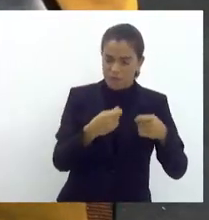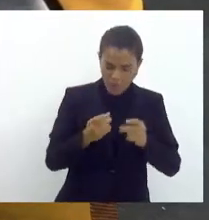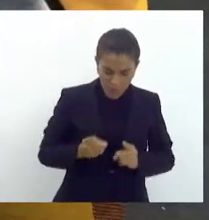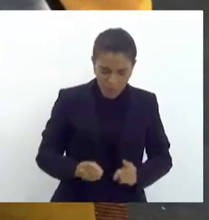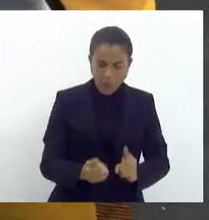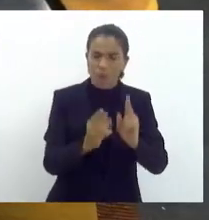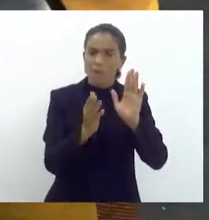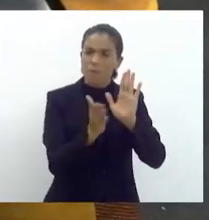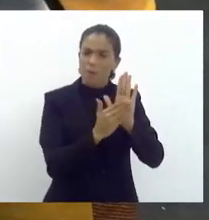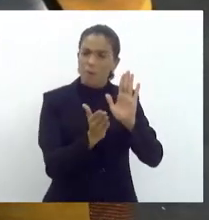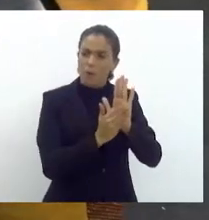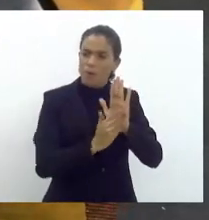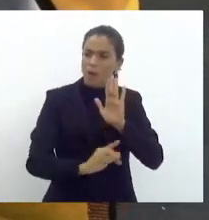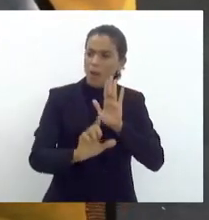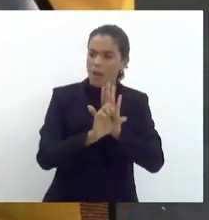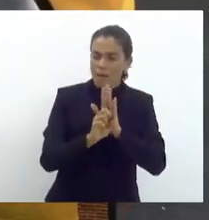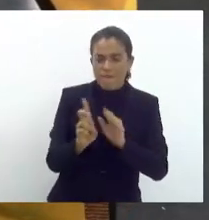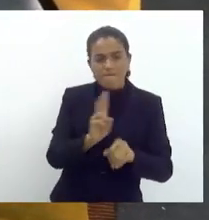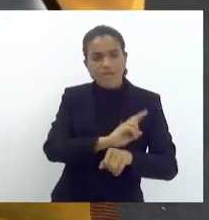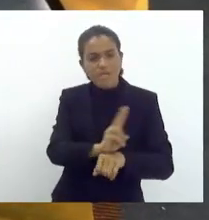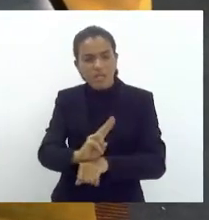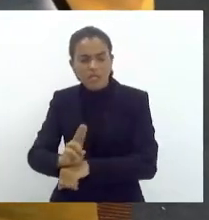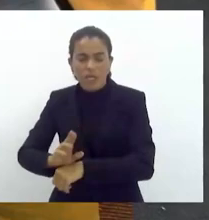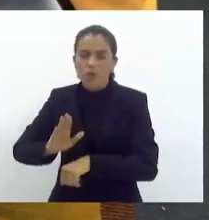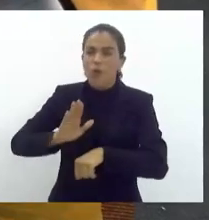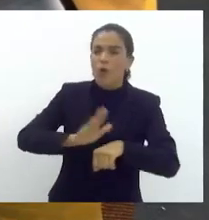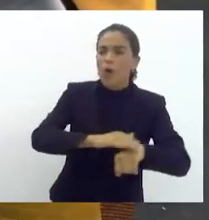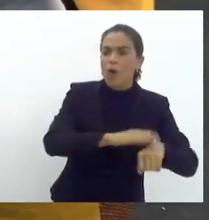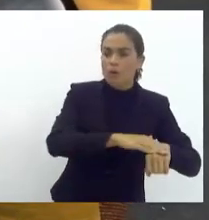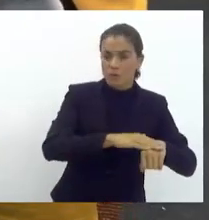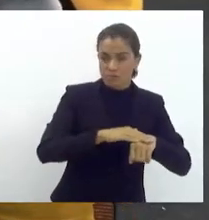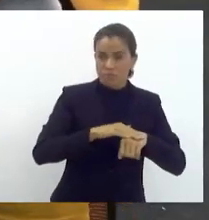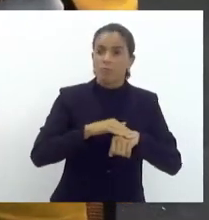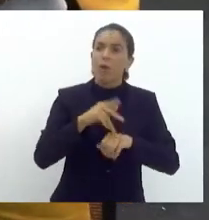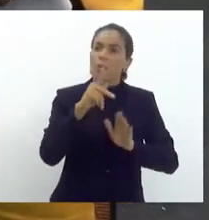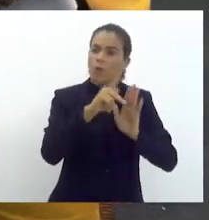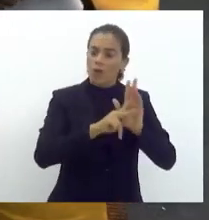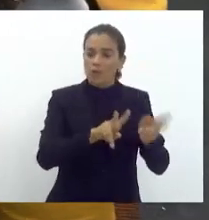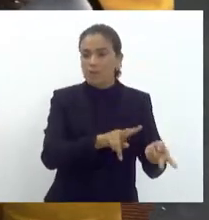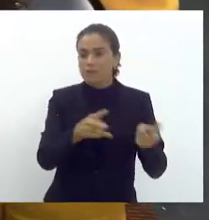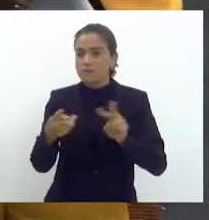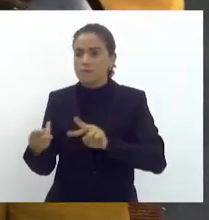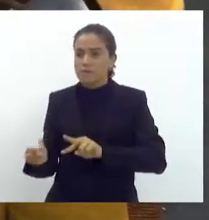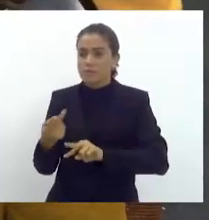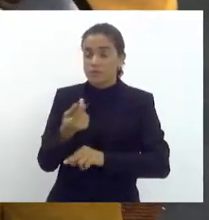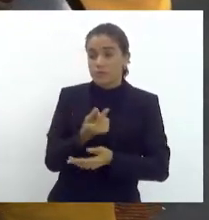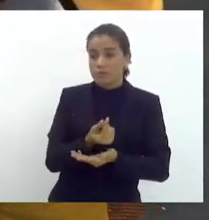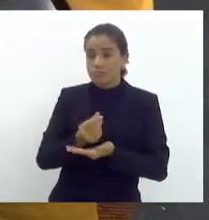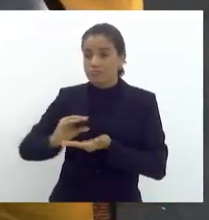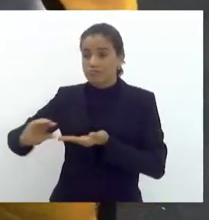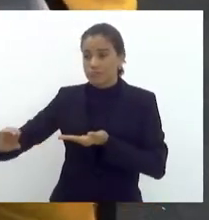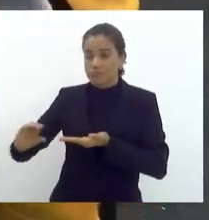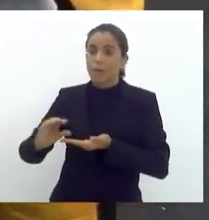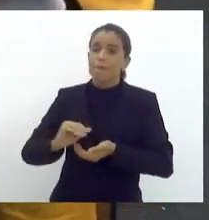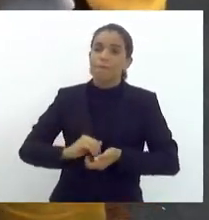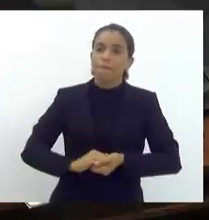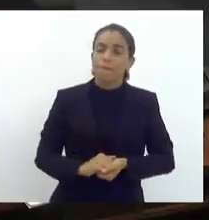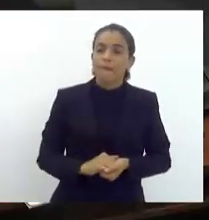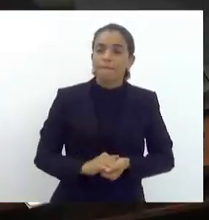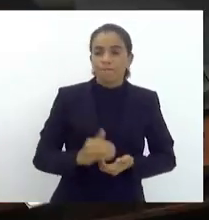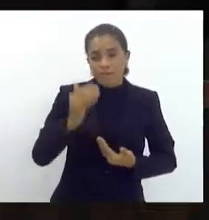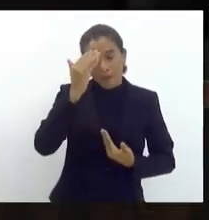propondo leis fiscalizando cobrando para que um programa de transferência de renda seja recriado no estado do Rio de Janeiro Obrigado